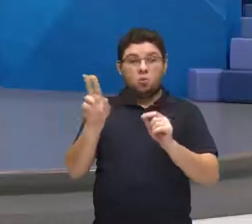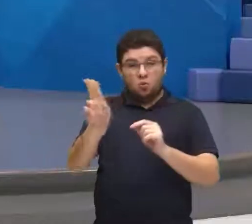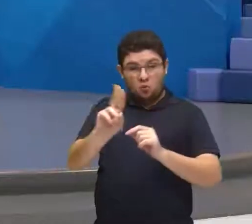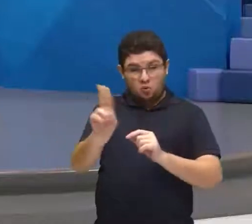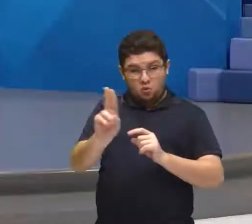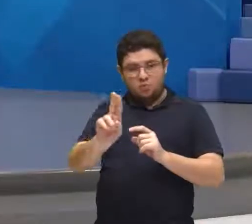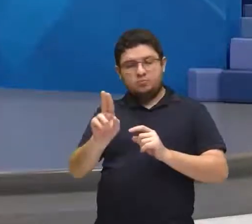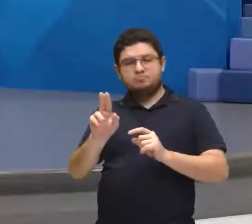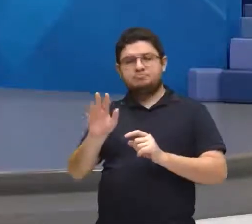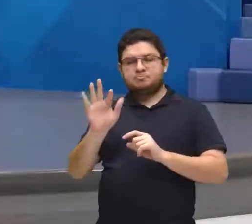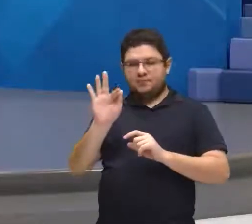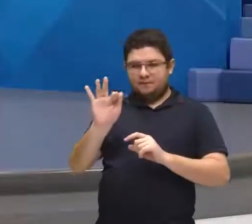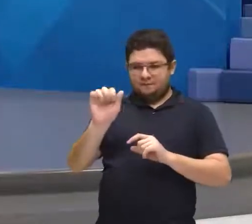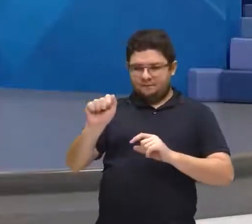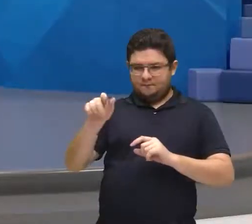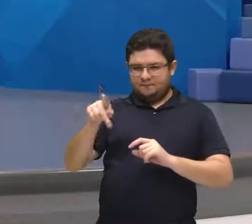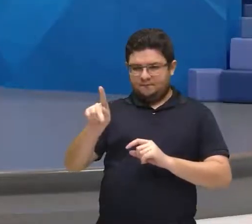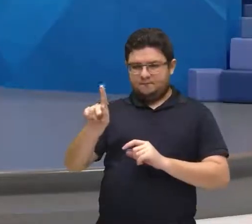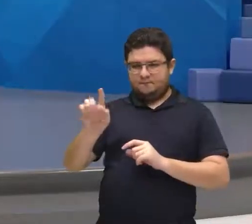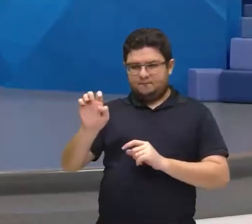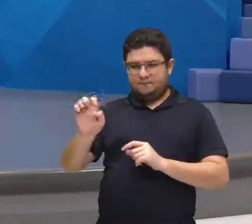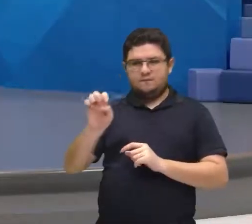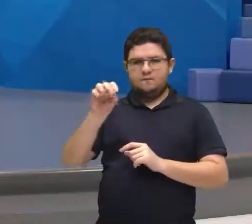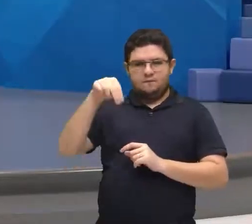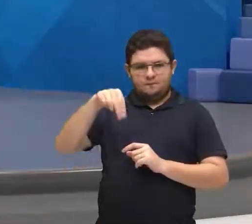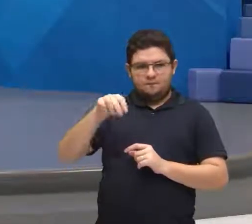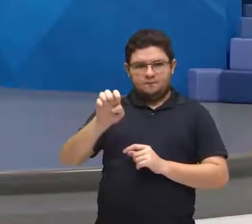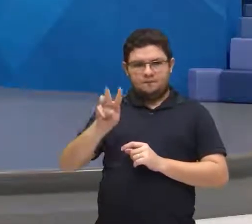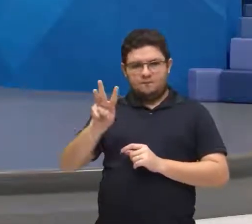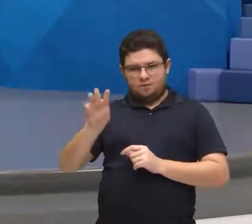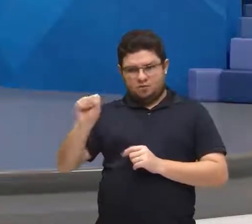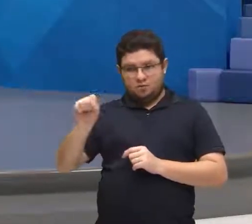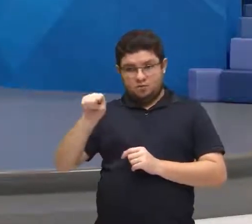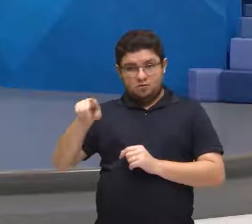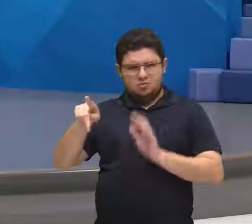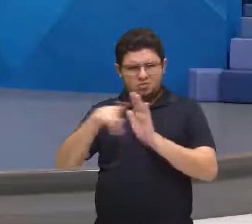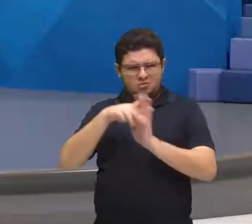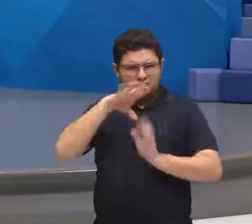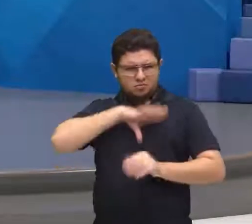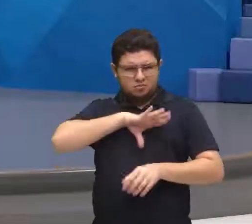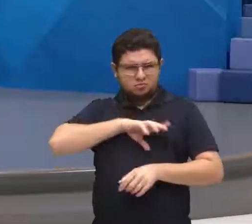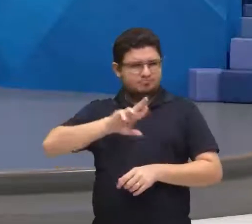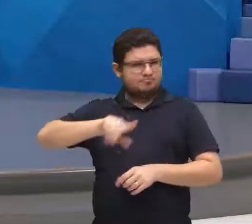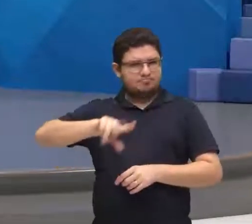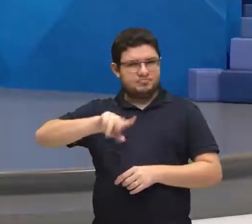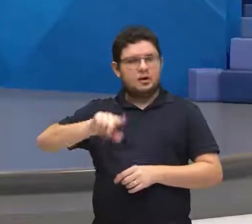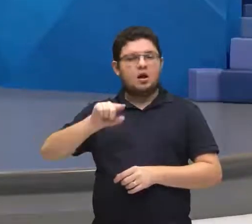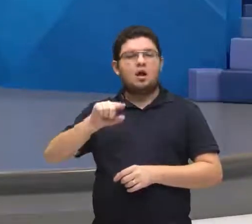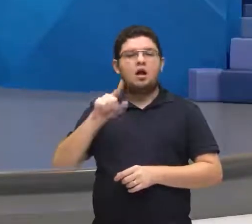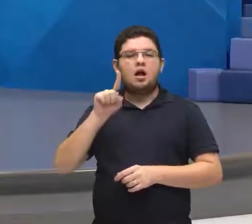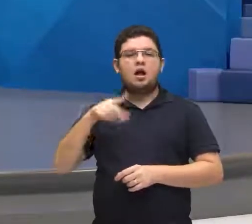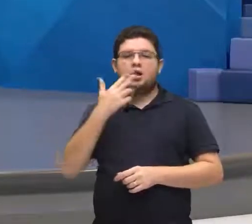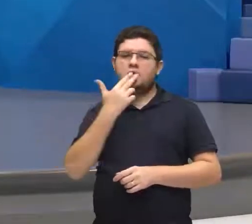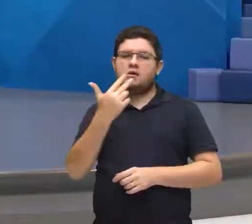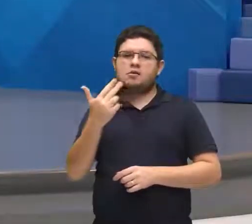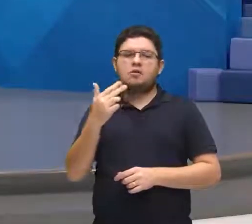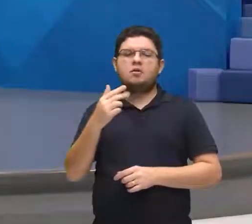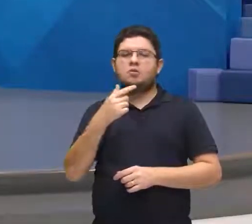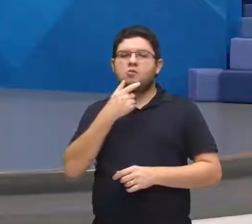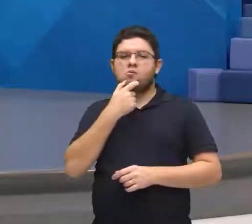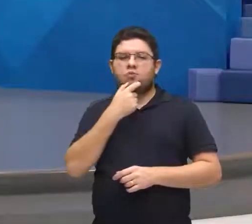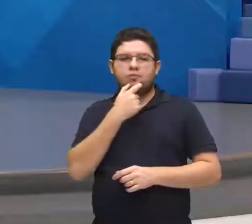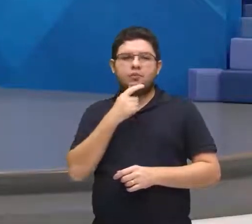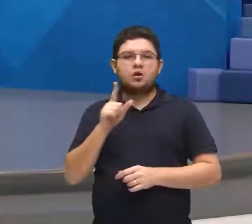tem aí um termo que vem de uma outra língua estrangeira dentro do nosso idioma, né, do português, que a gente está usando